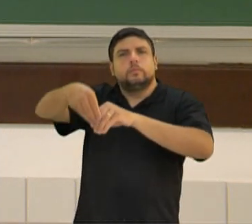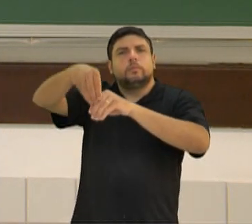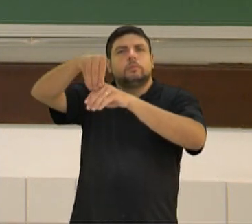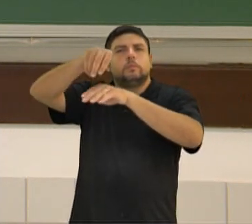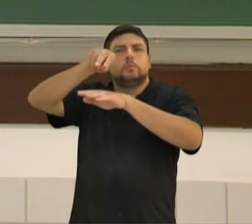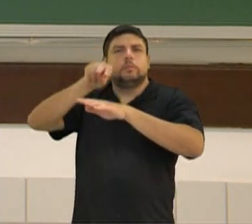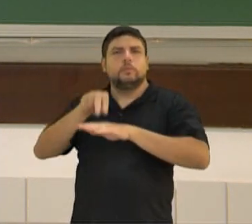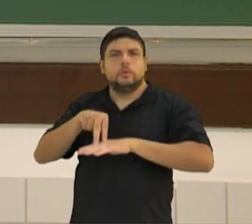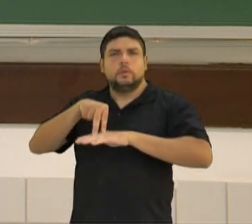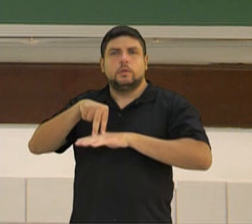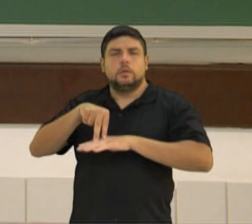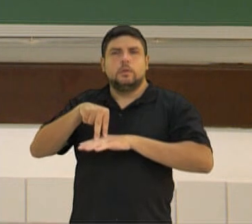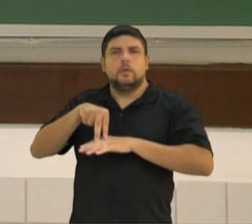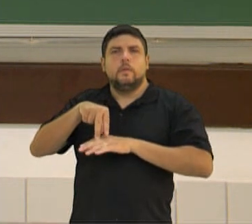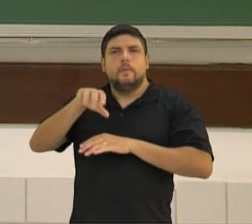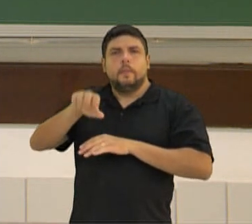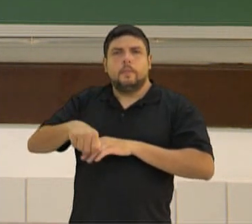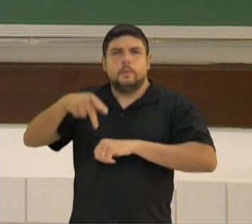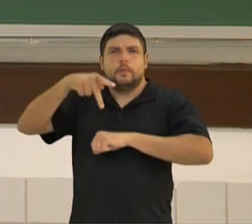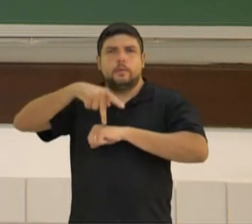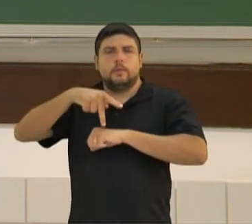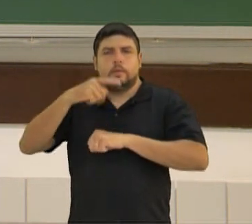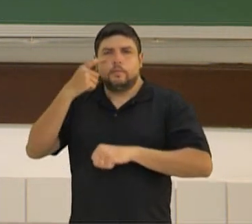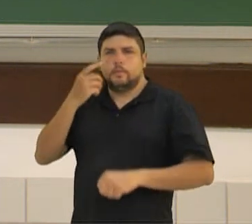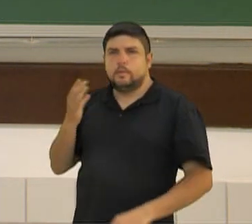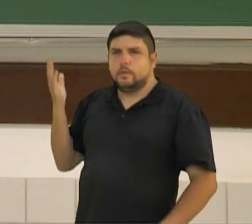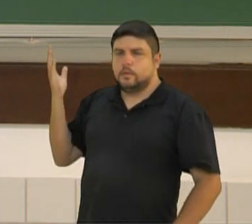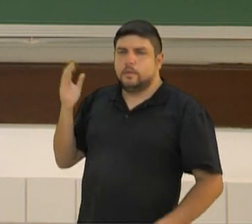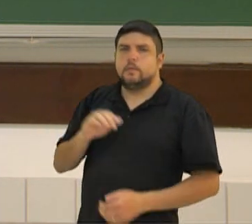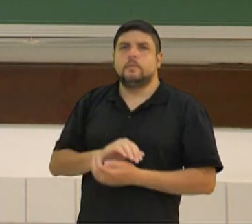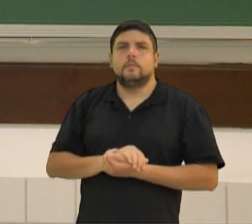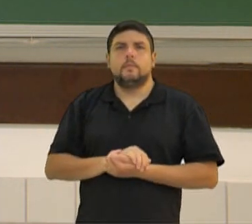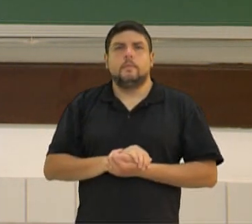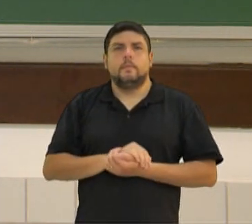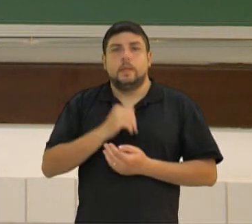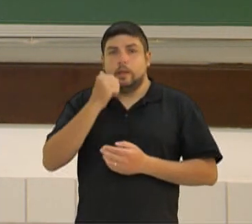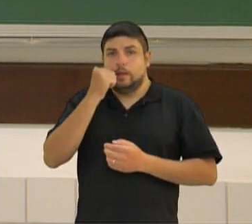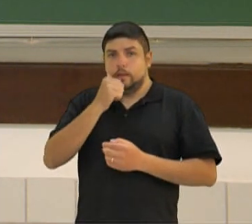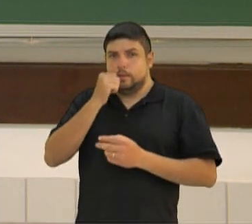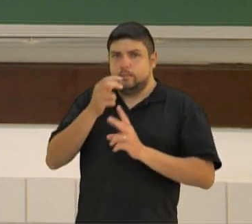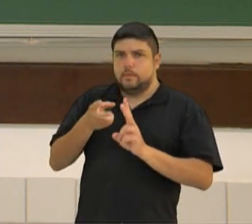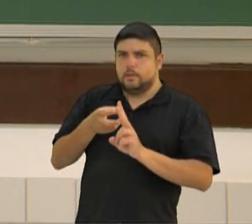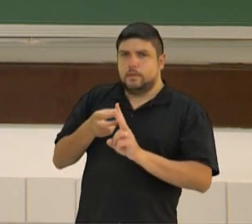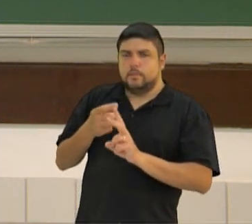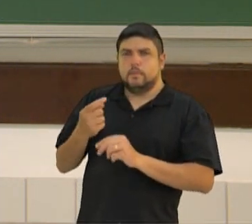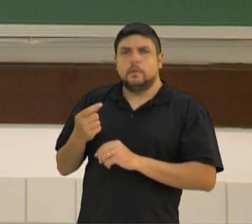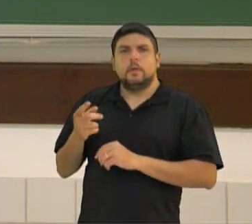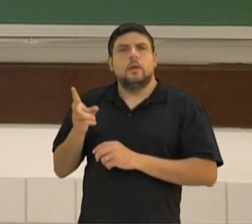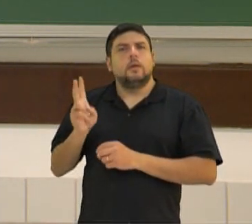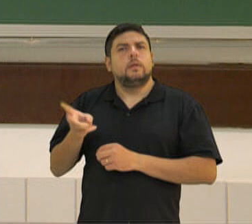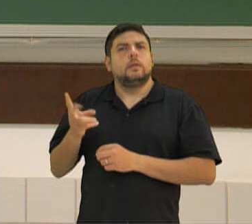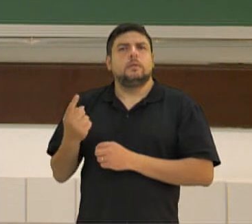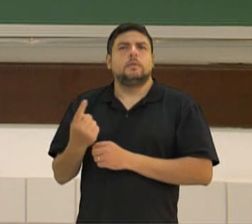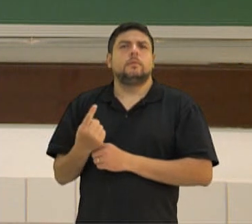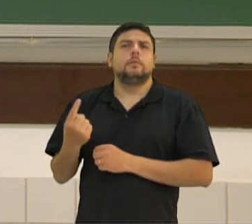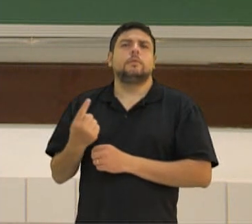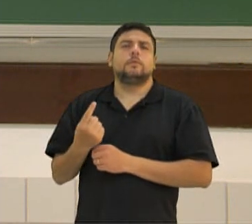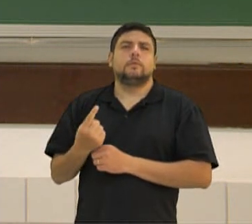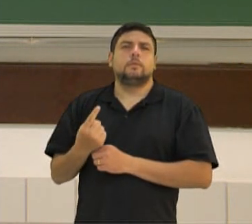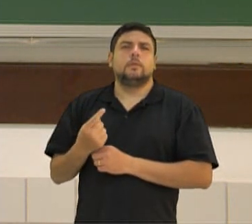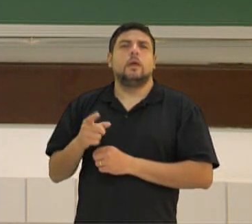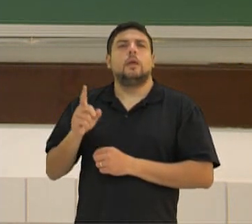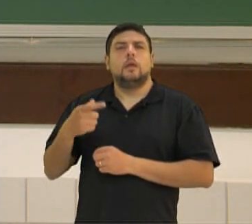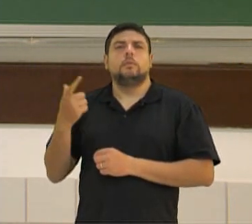uma lenda, essa é uma história. E essas índias viviam sozinhas, por isso que elas são